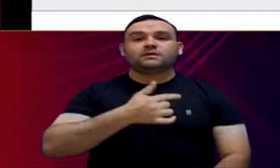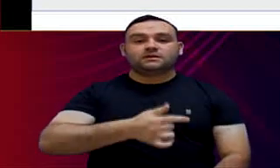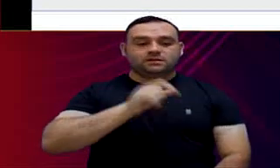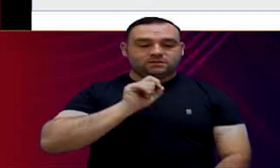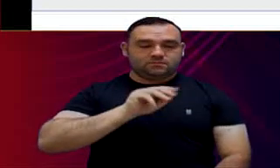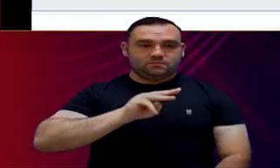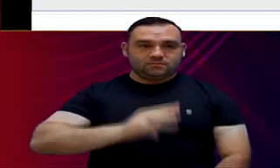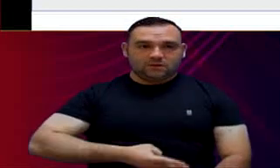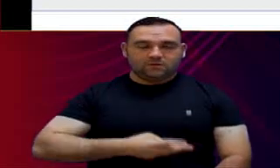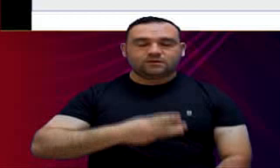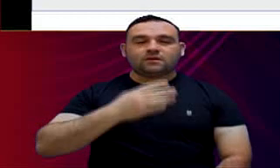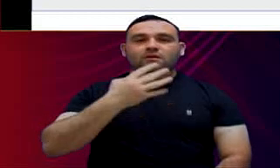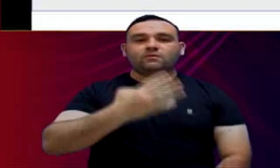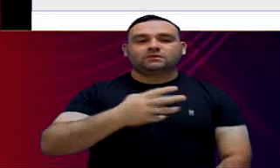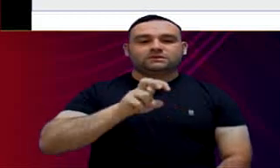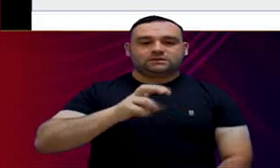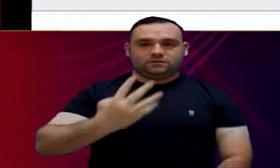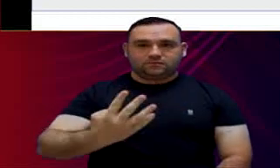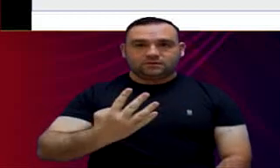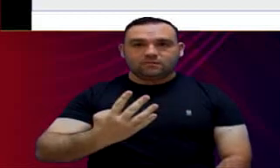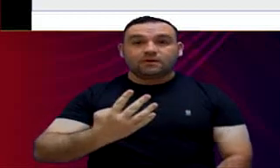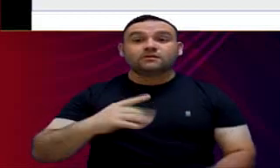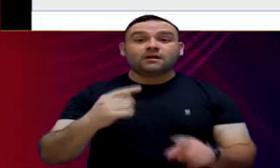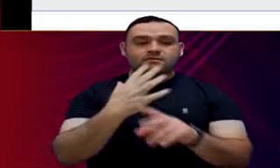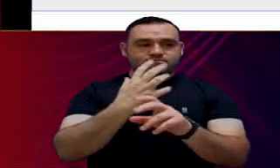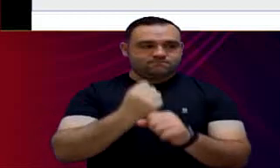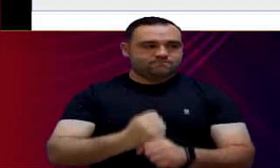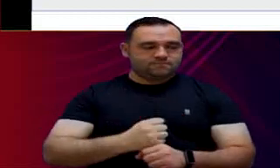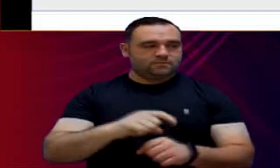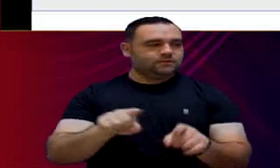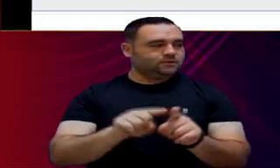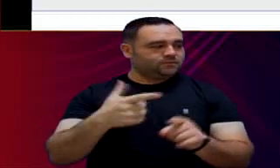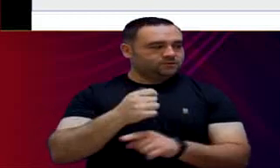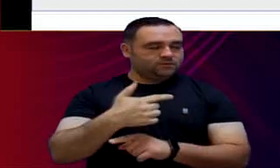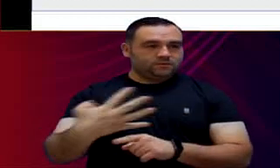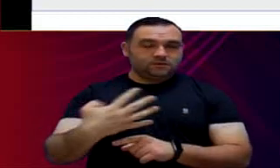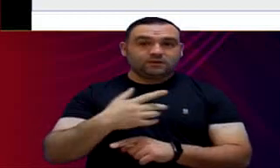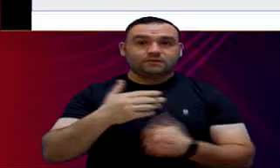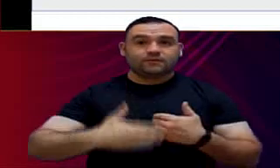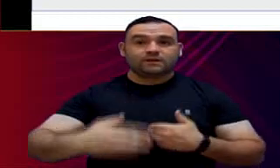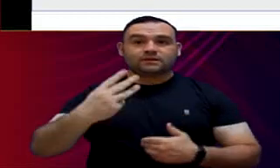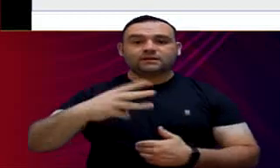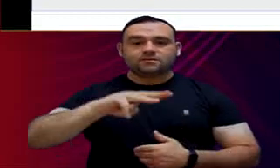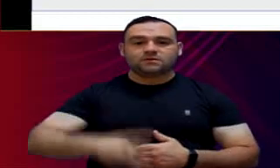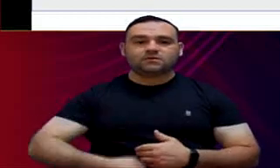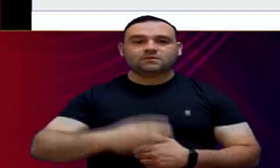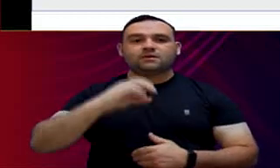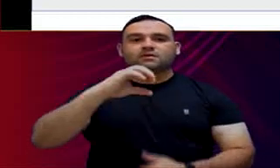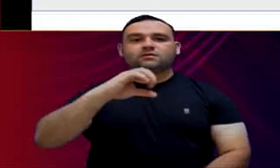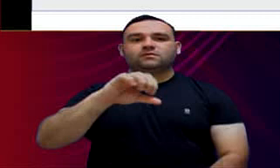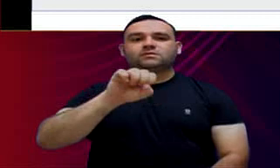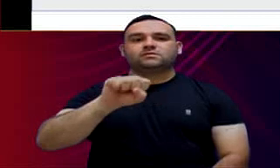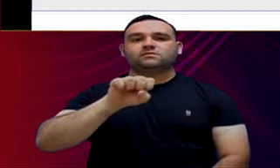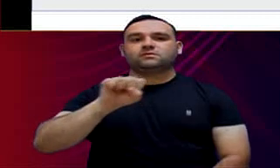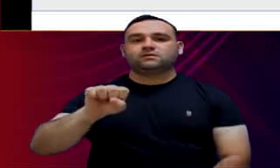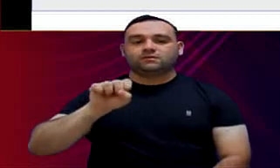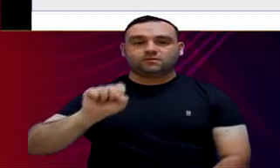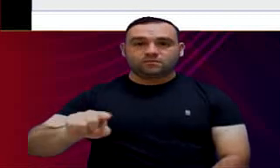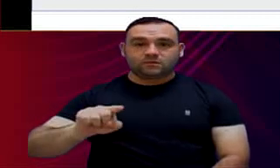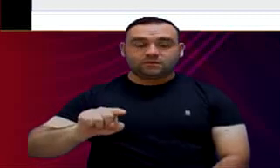mil milhões 454 a estimativa para 2024 de 3 milhões 988